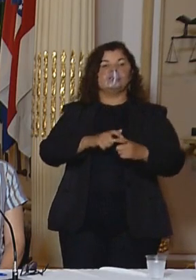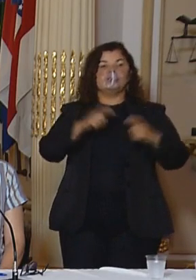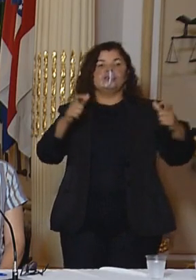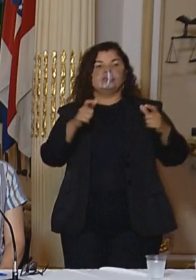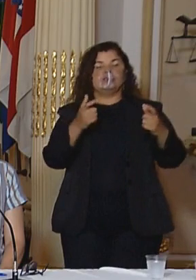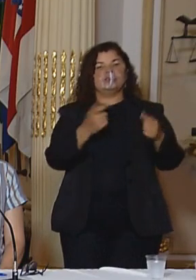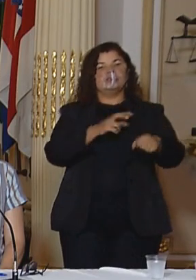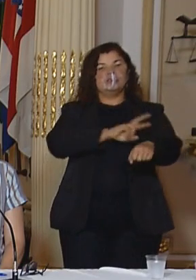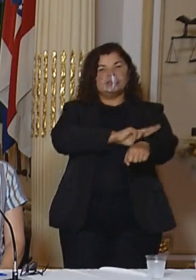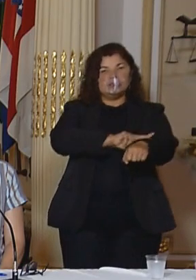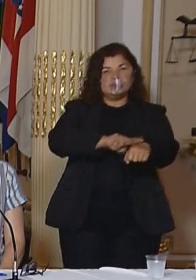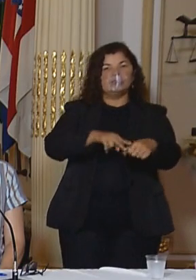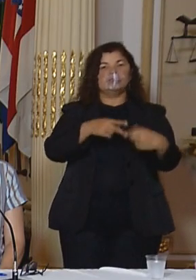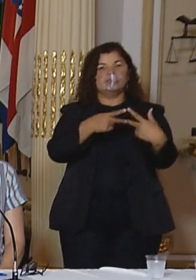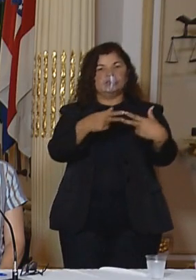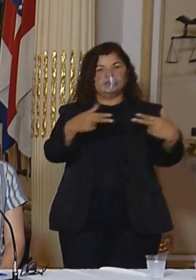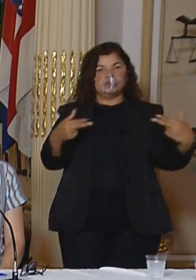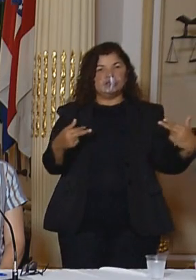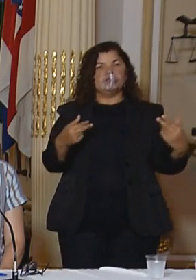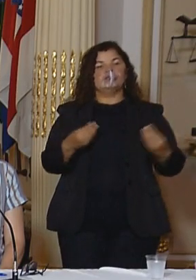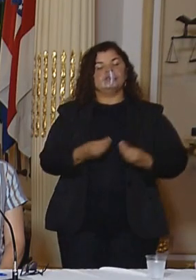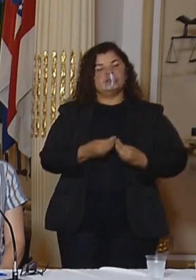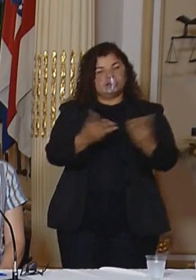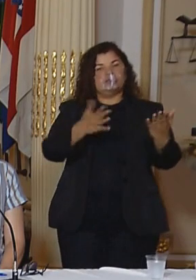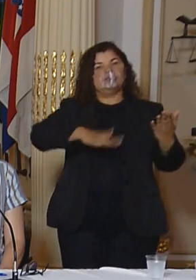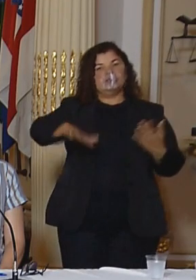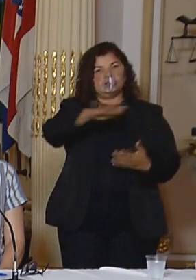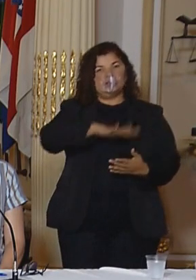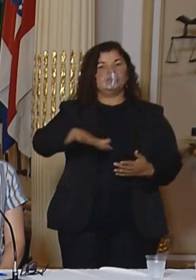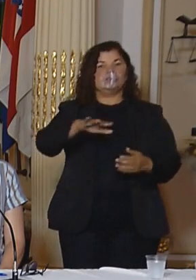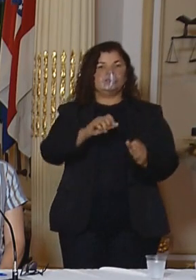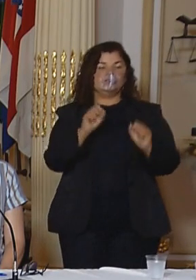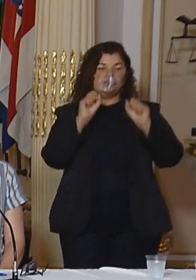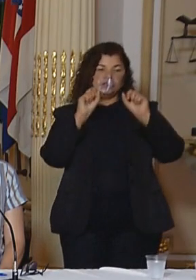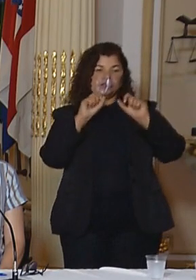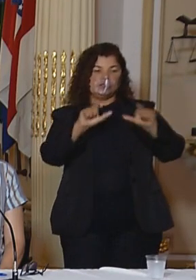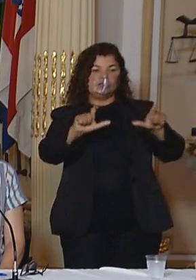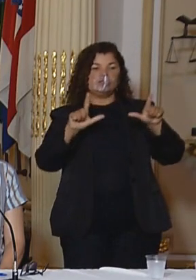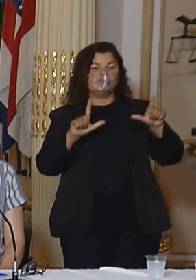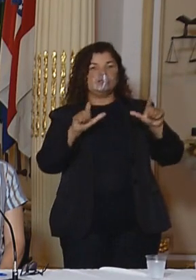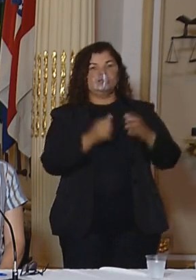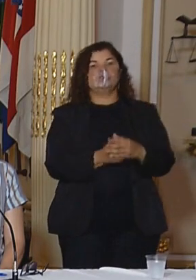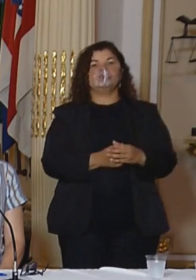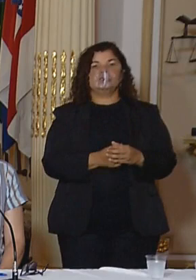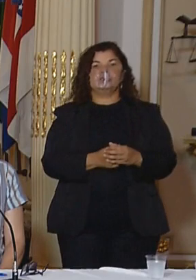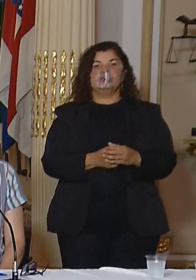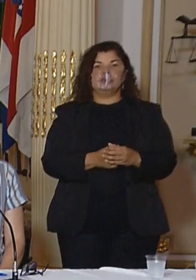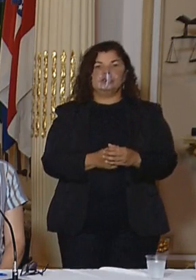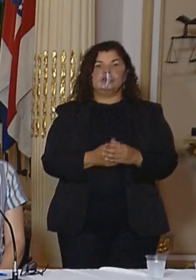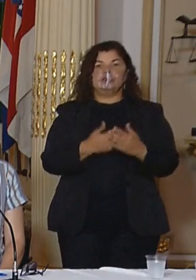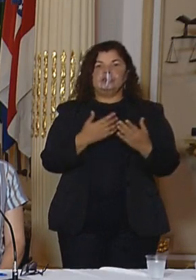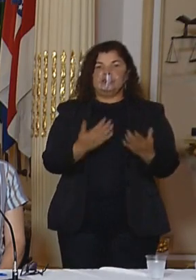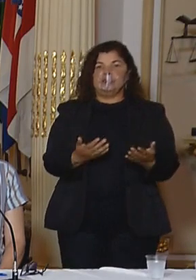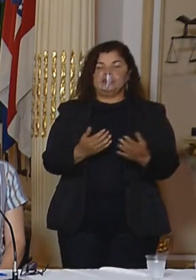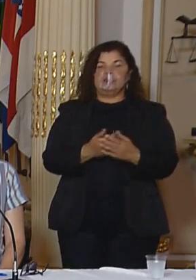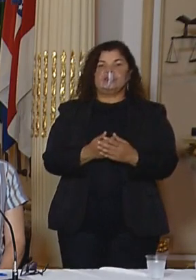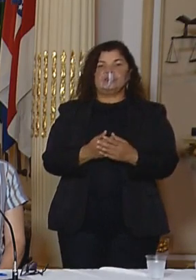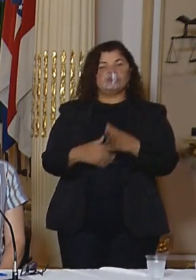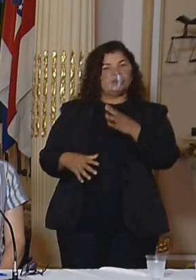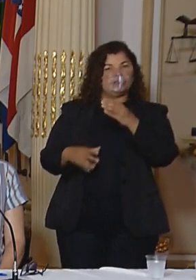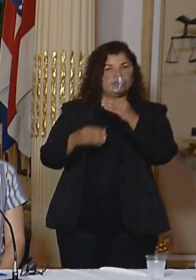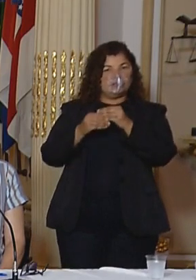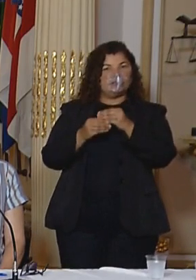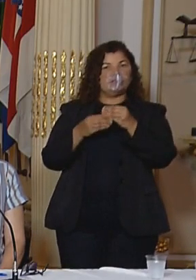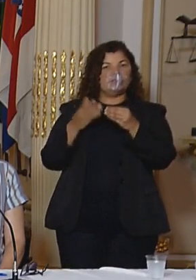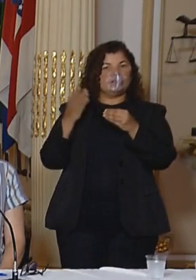dados disponíveis para todo mundo. Doutor Jailson, por favor. Vou fazer um reforço